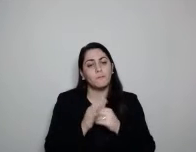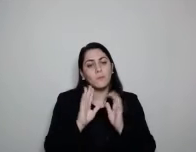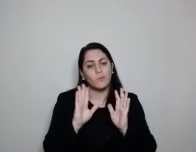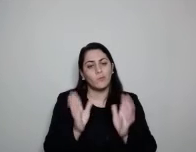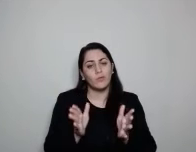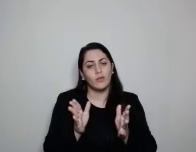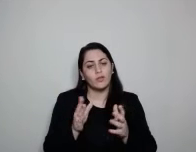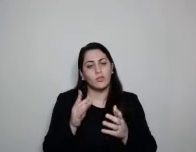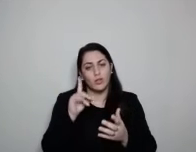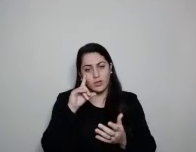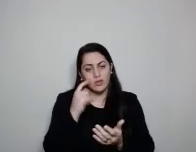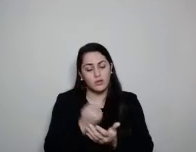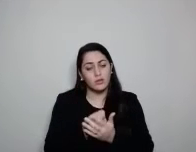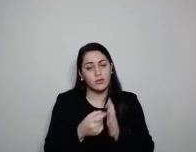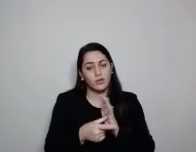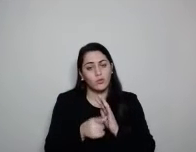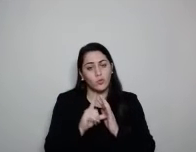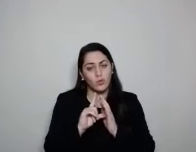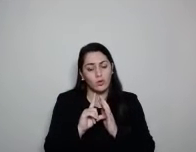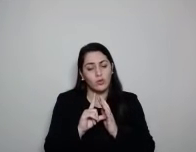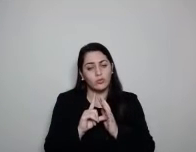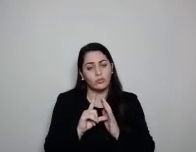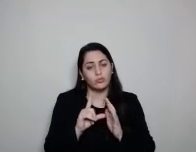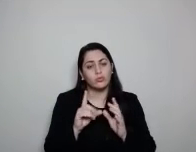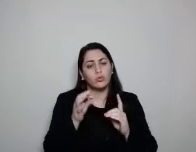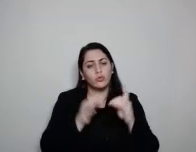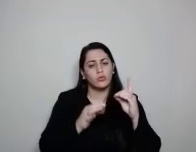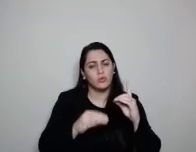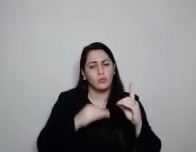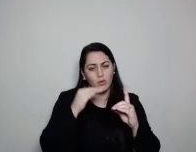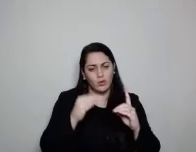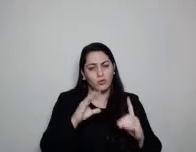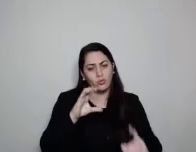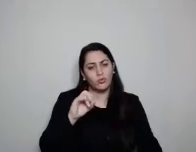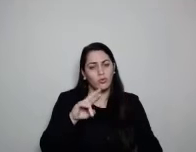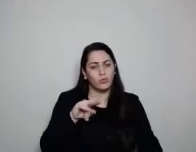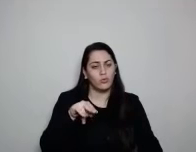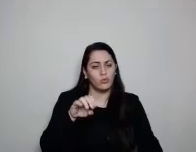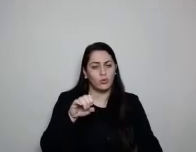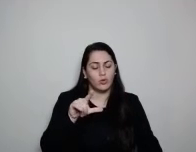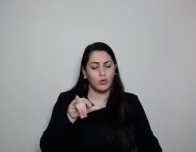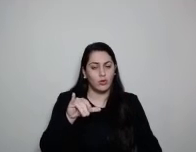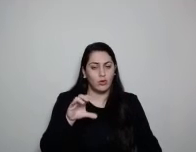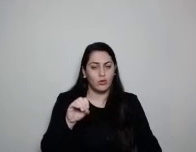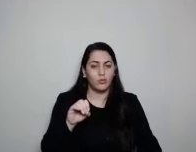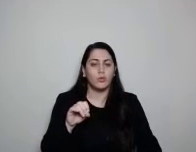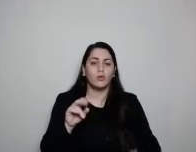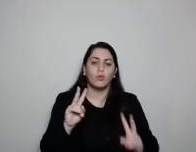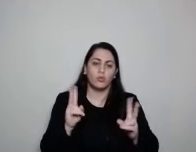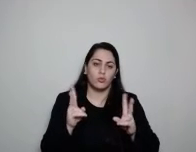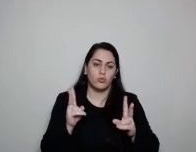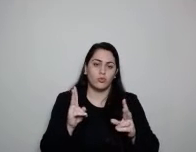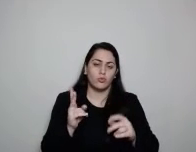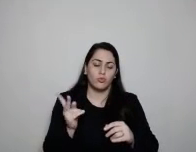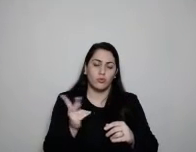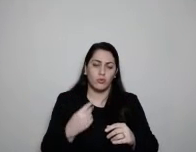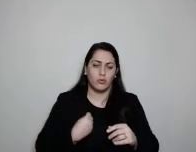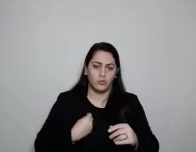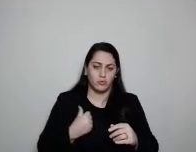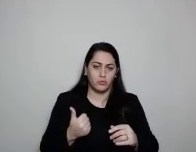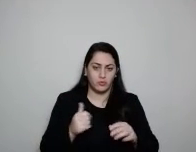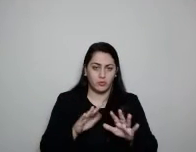decisão, inclusive, depois da decisão do desembargador Cornélio, mantendo a situação estável que o casal vivia. Então,